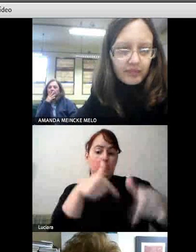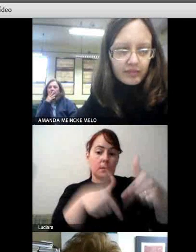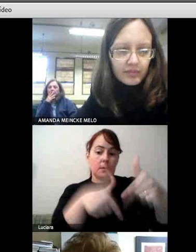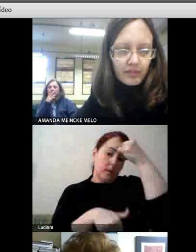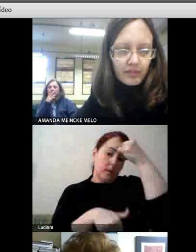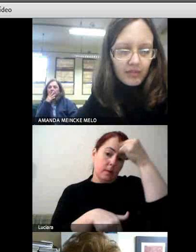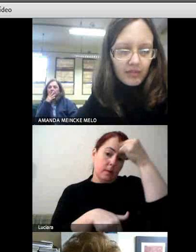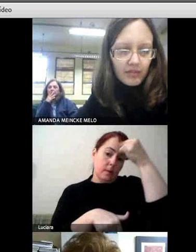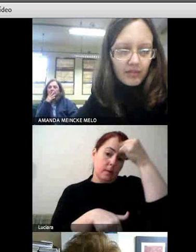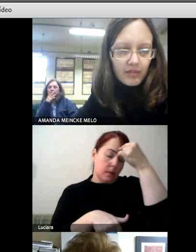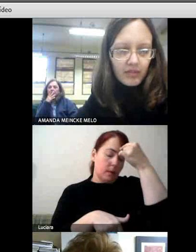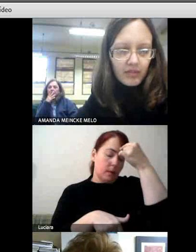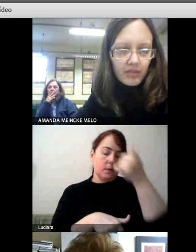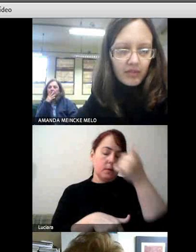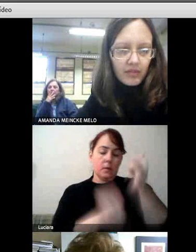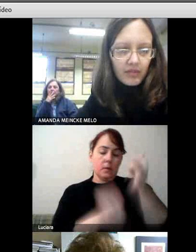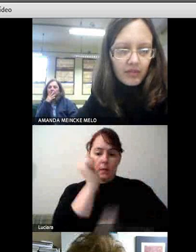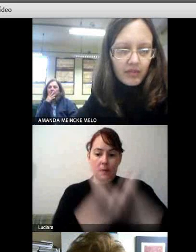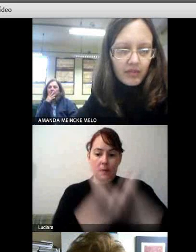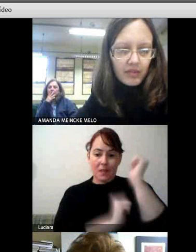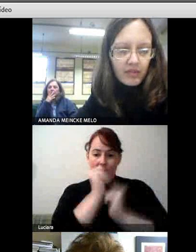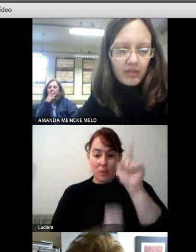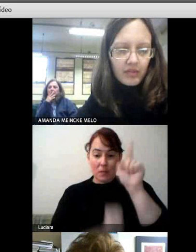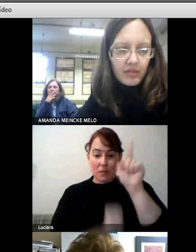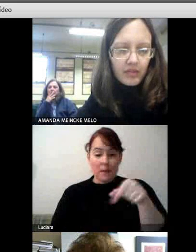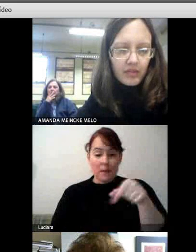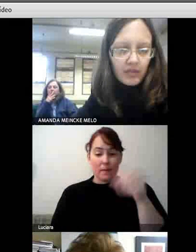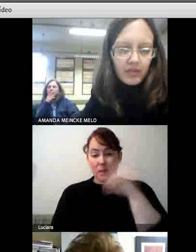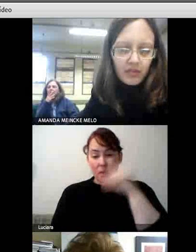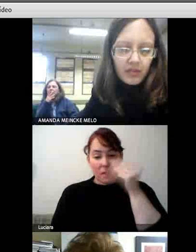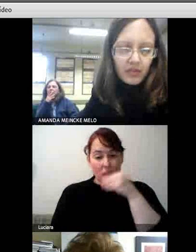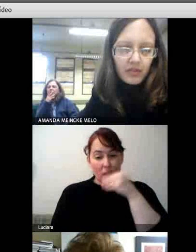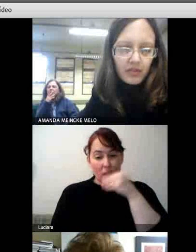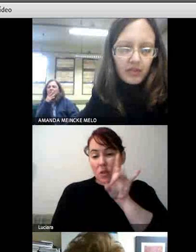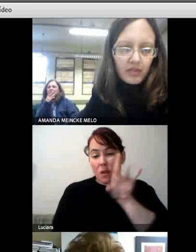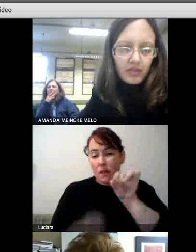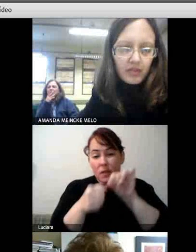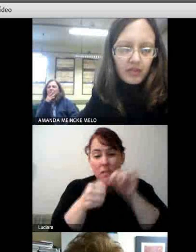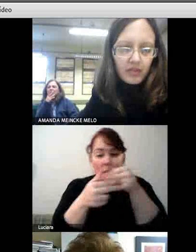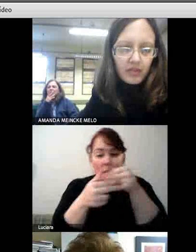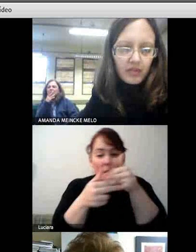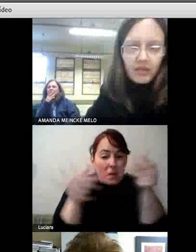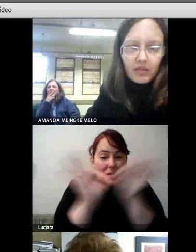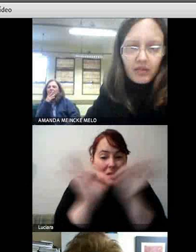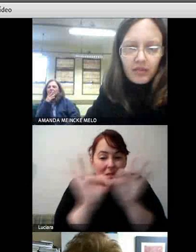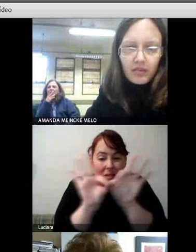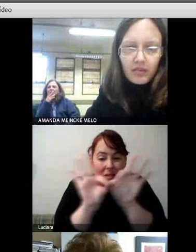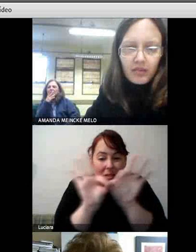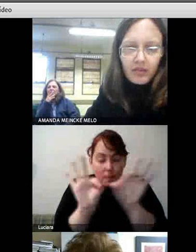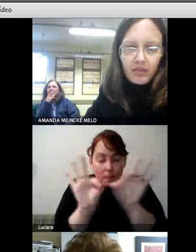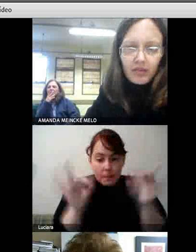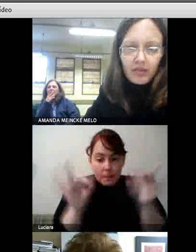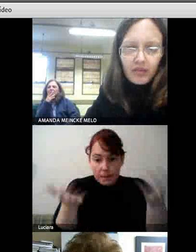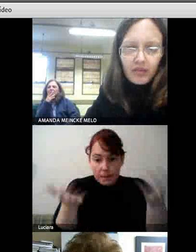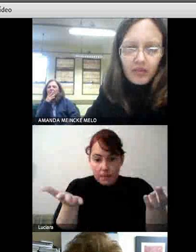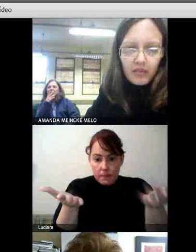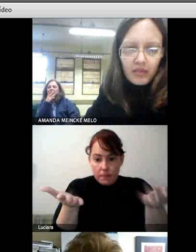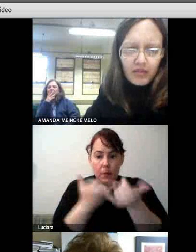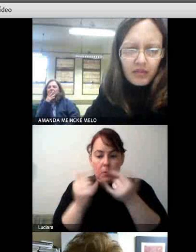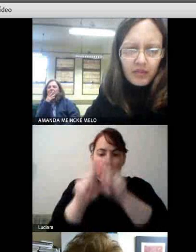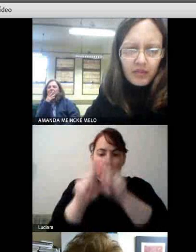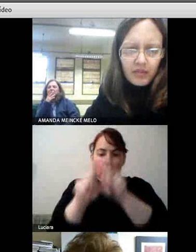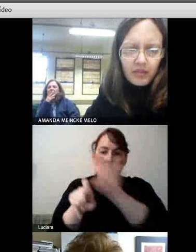formação e serviço. Então eu perguntei para ele: mas pagam quanto? Ah, pagamos R$1.000. Eu